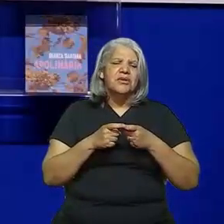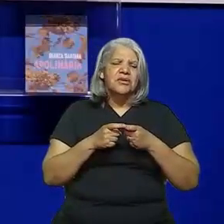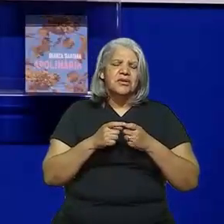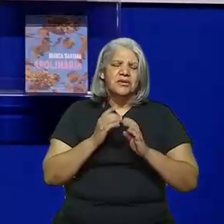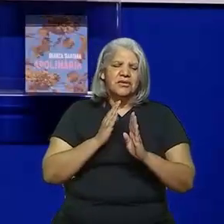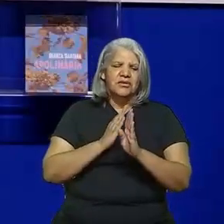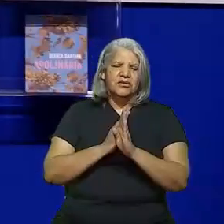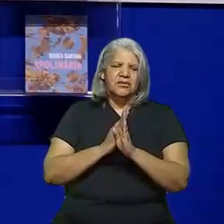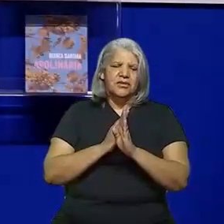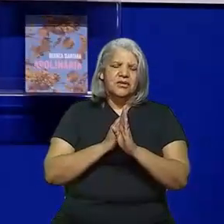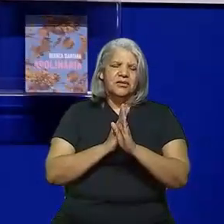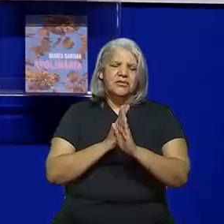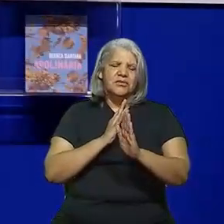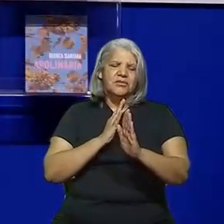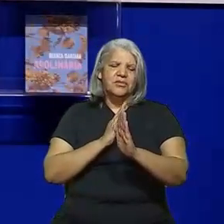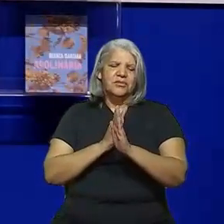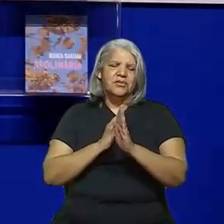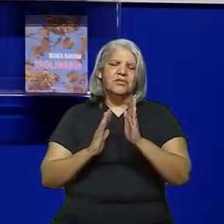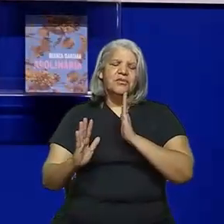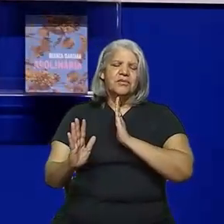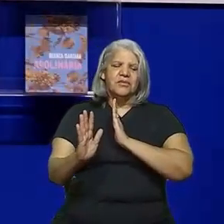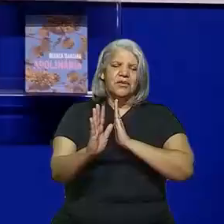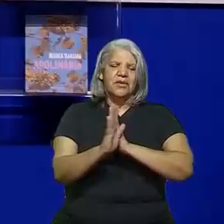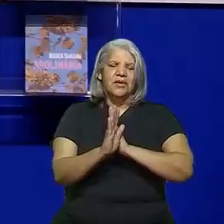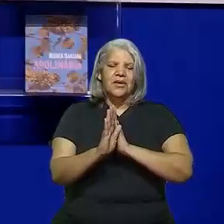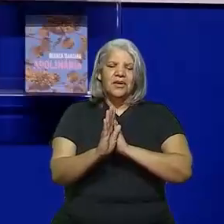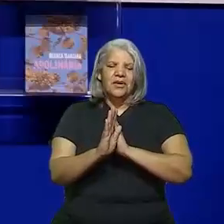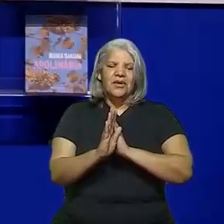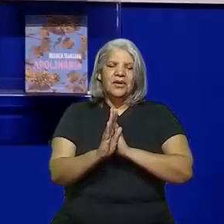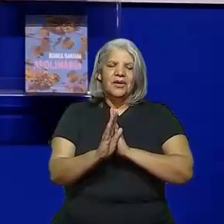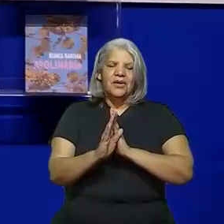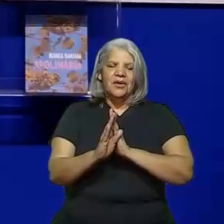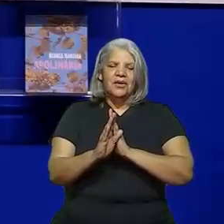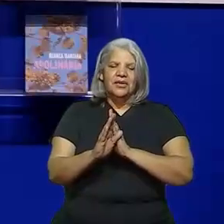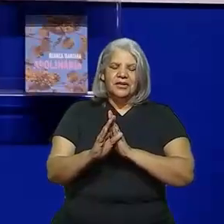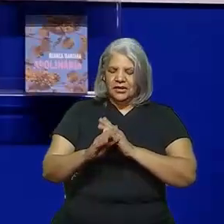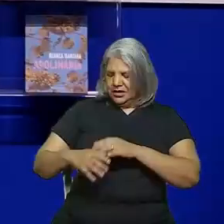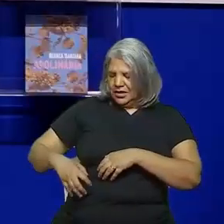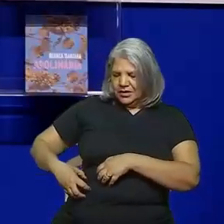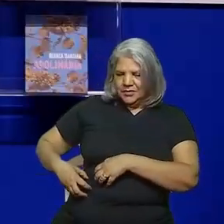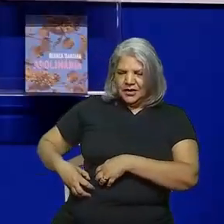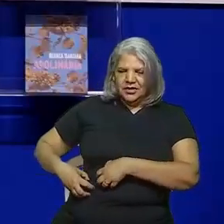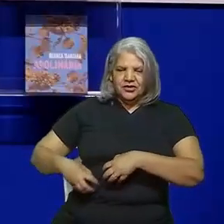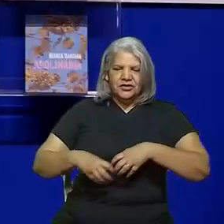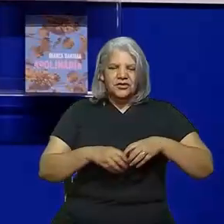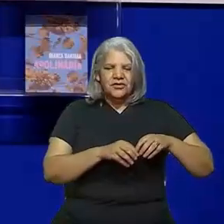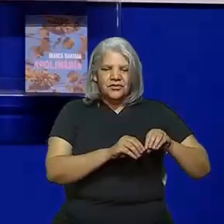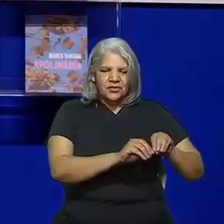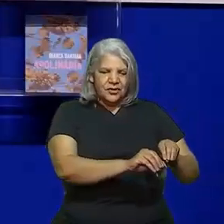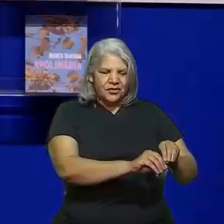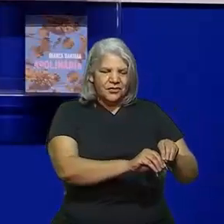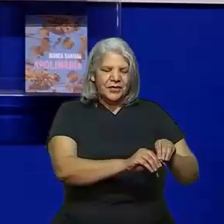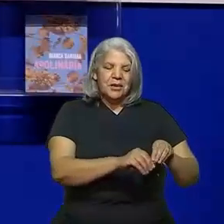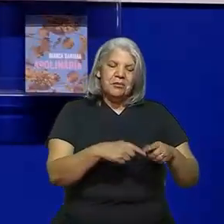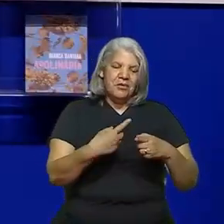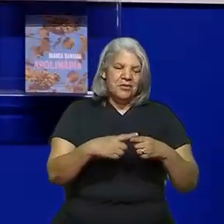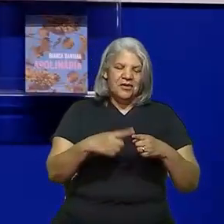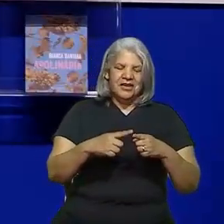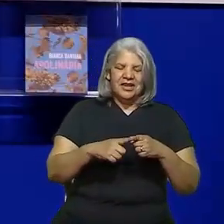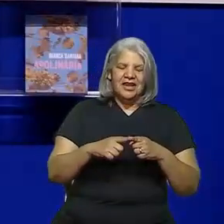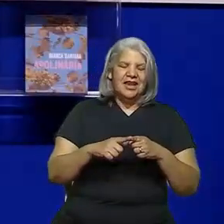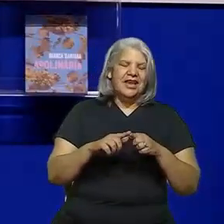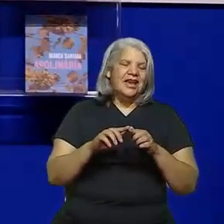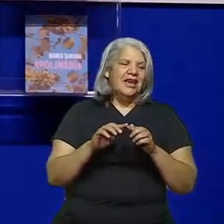de transplantes de fígado para beneficiar alguém, porque era um parente de